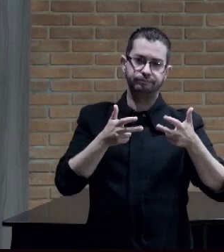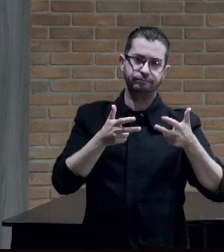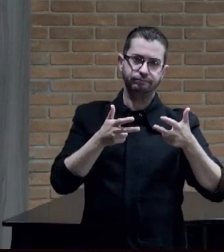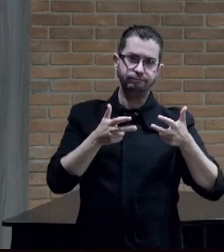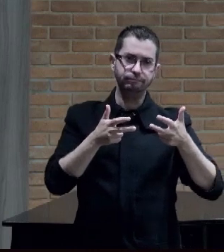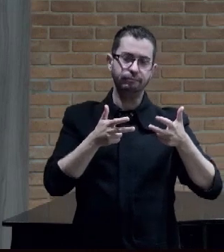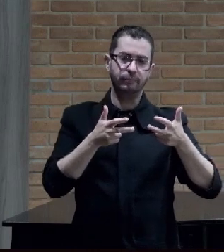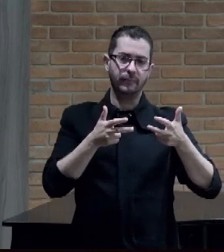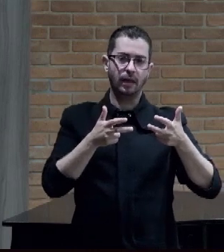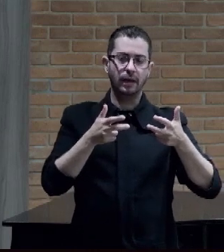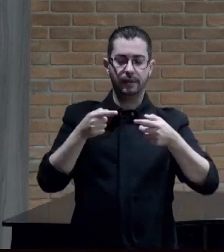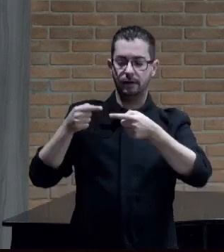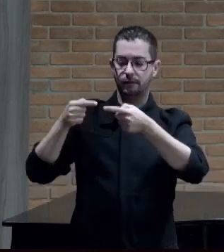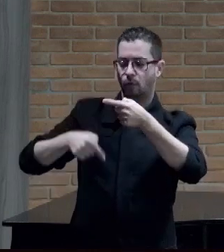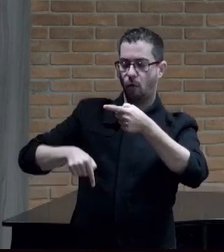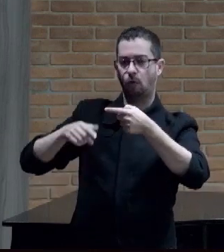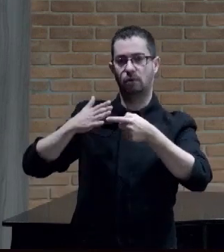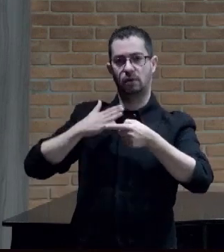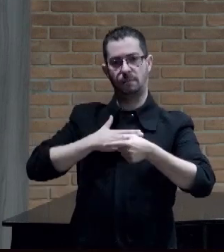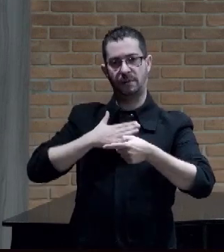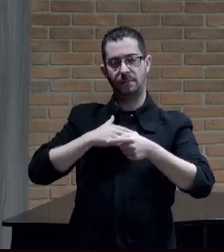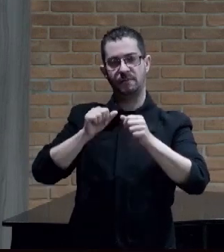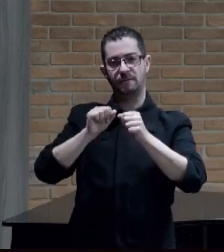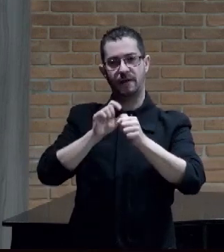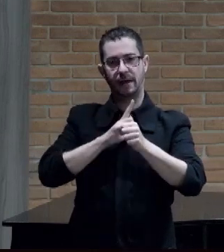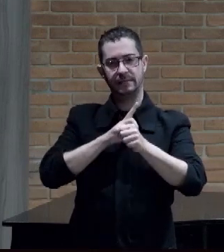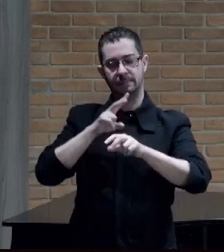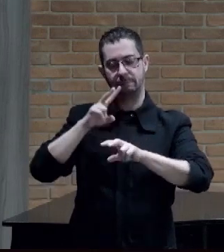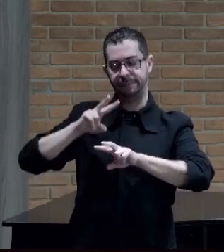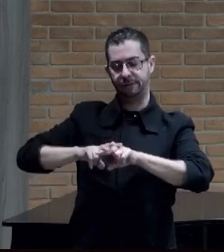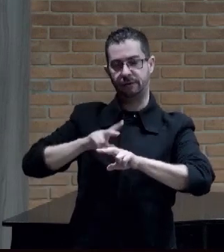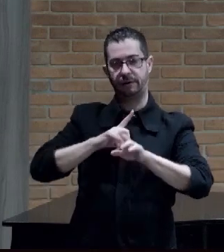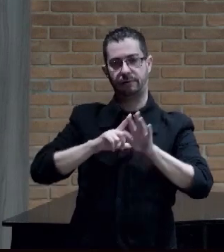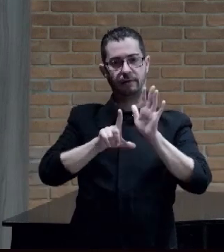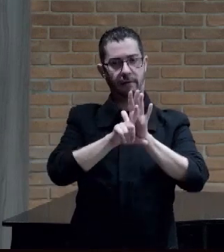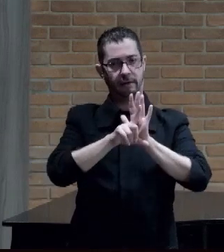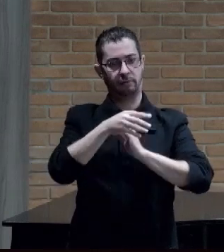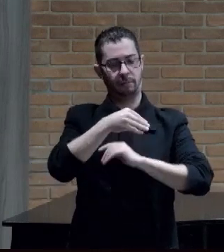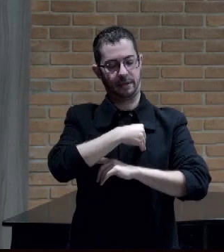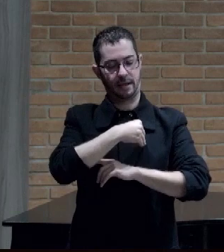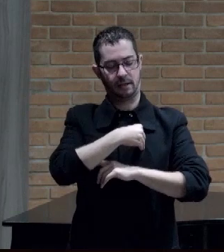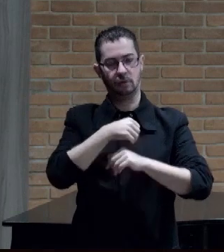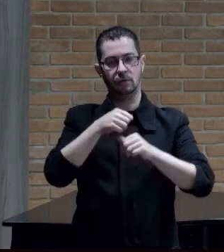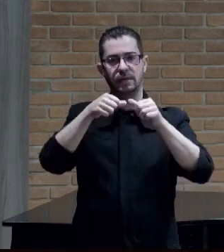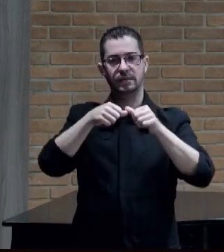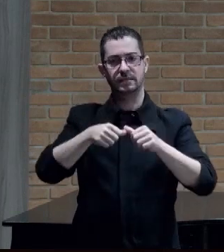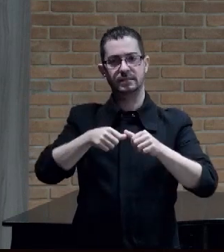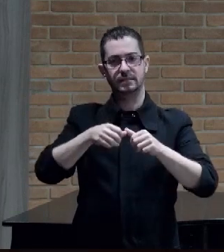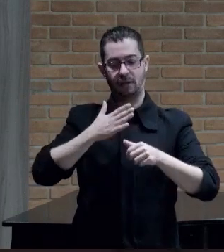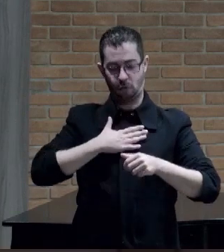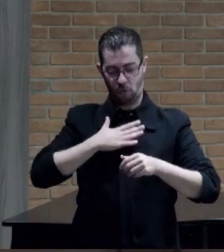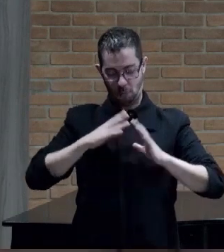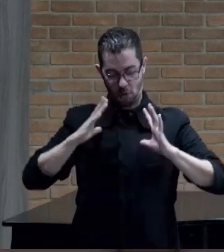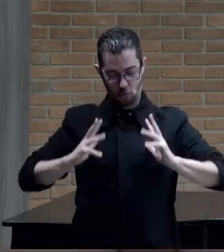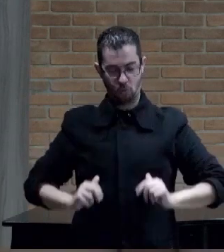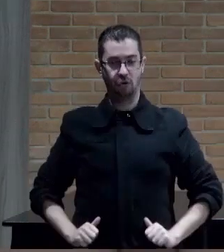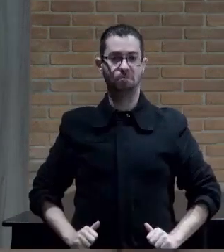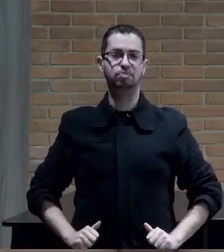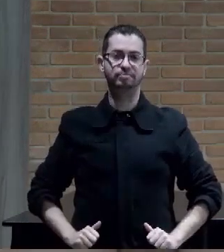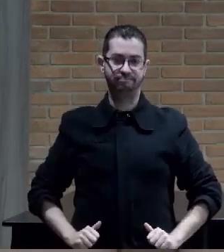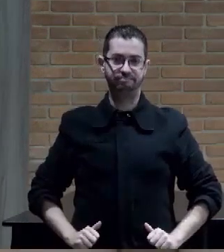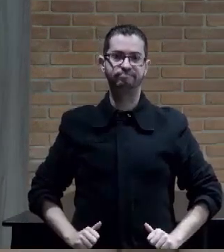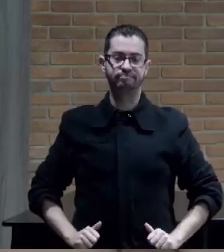me faz prisioneiro da lei do pecado que está nos meus membros. Existe